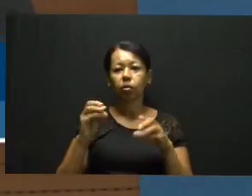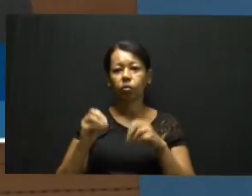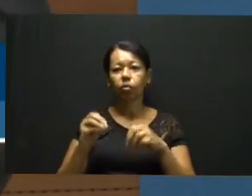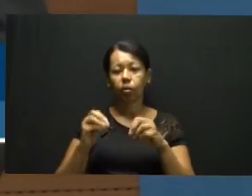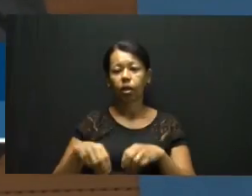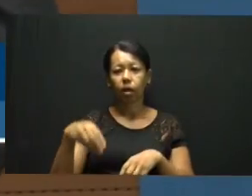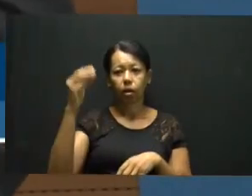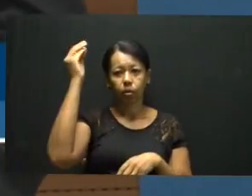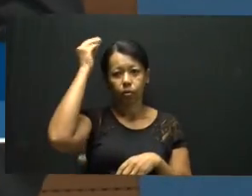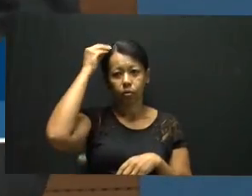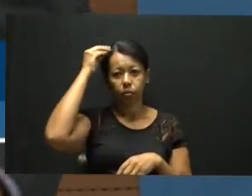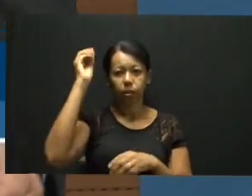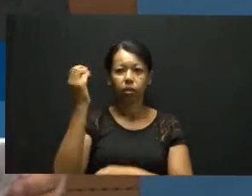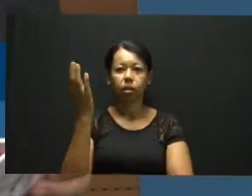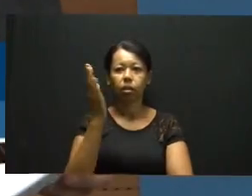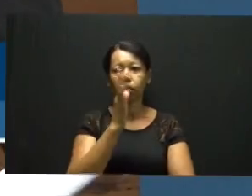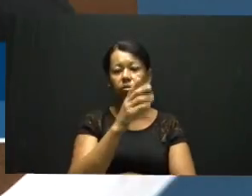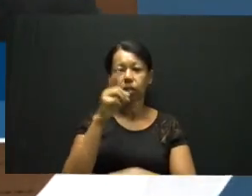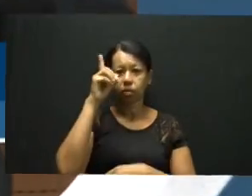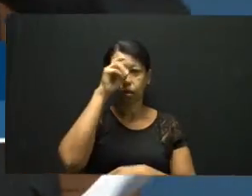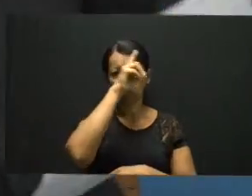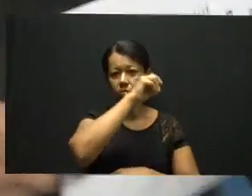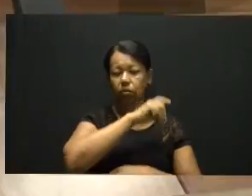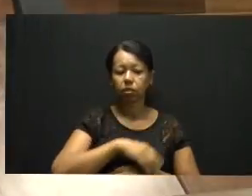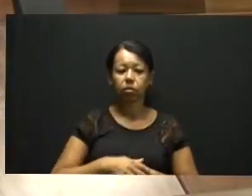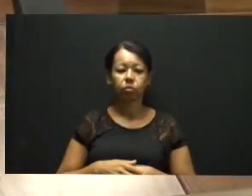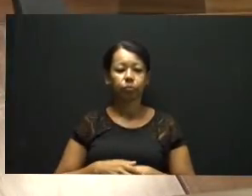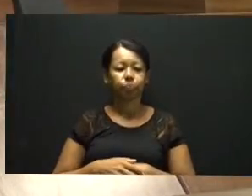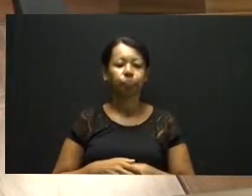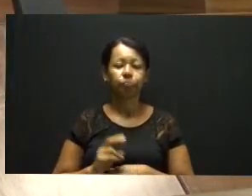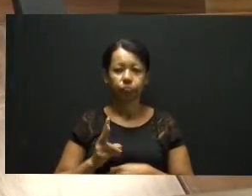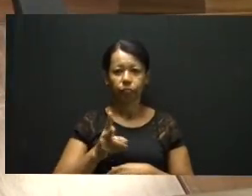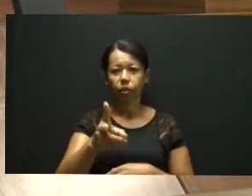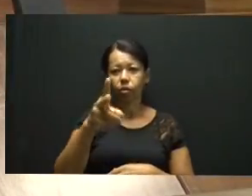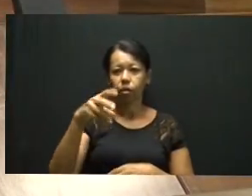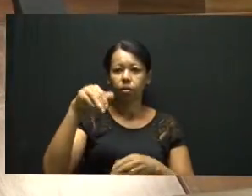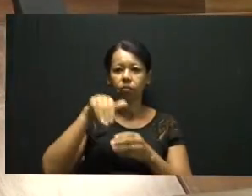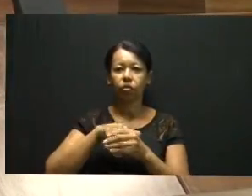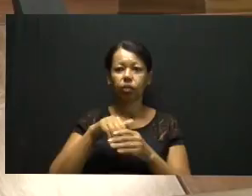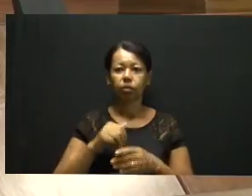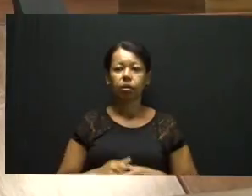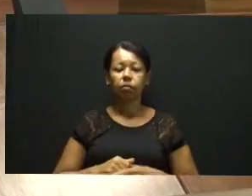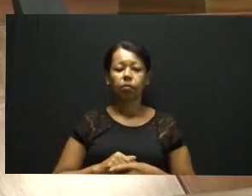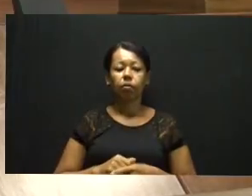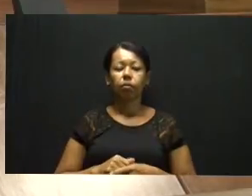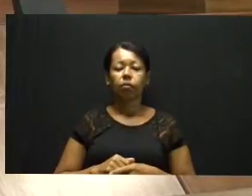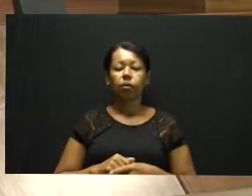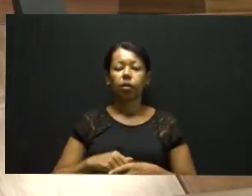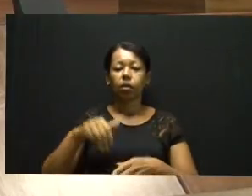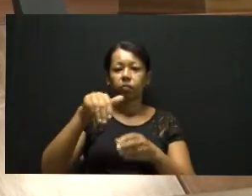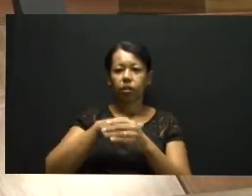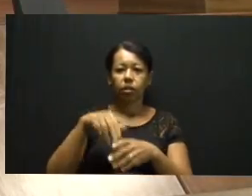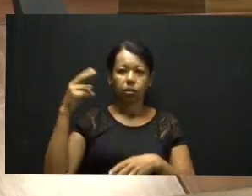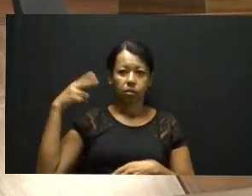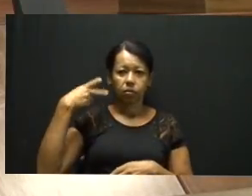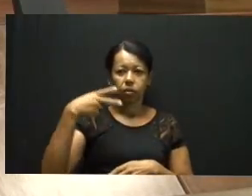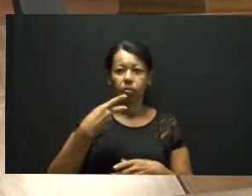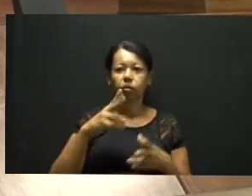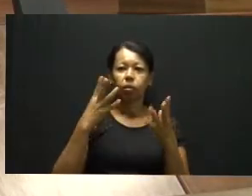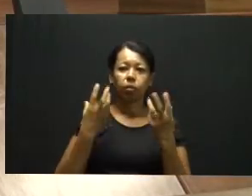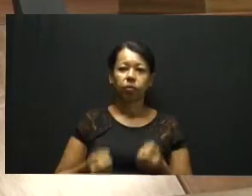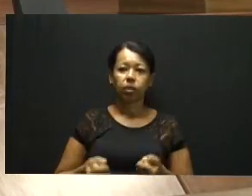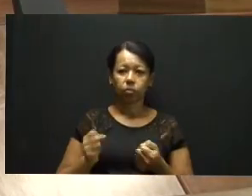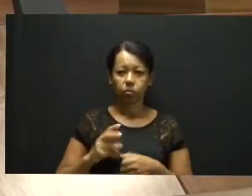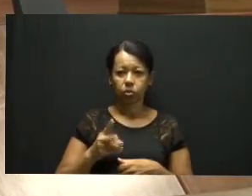natureza fica muito difícil. Volto a falar sobre isso, presidente. Continua em votação. Em votação, os vereadores que forem